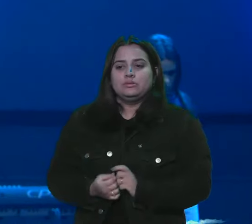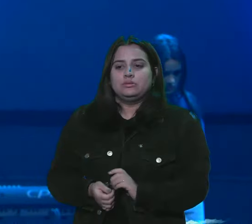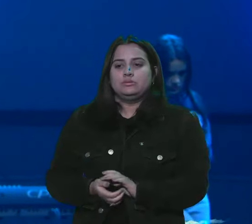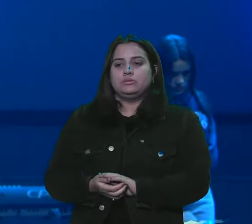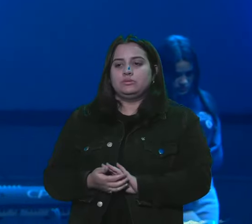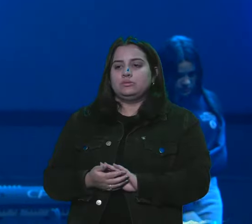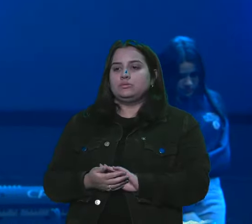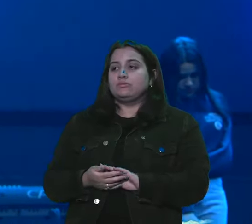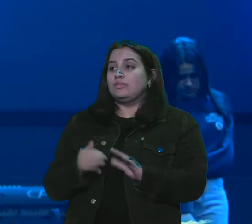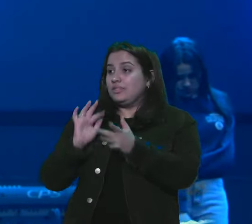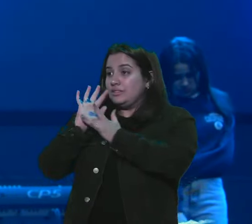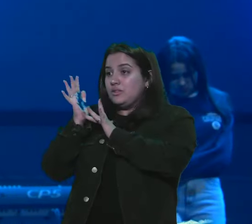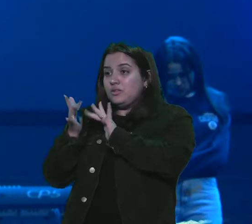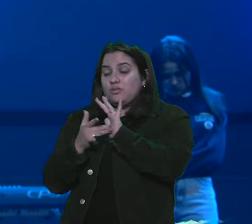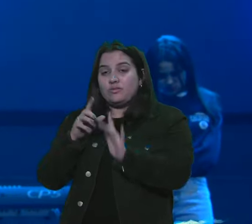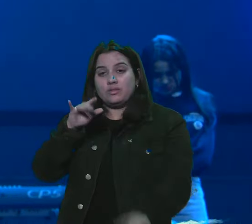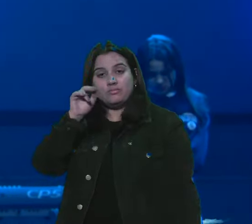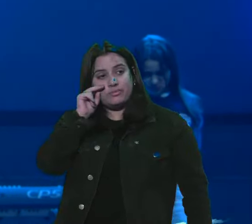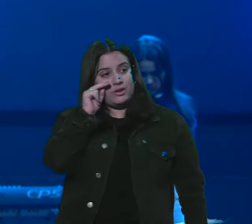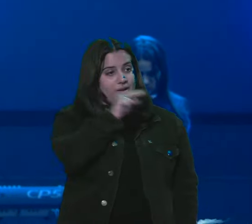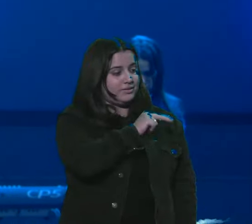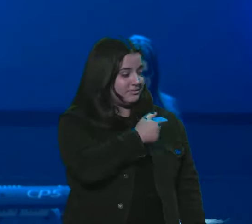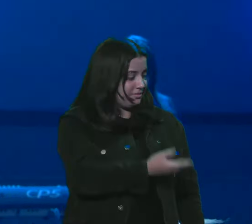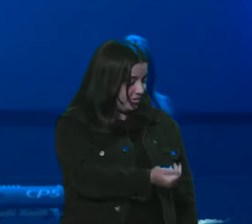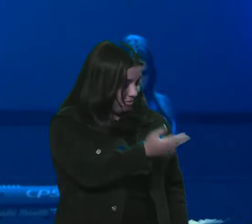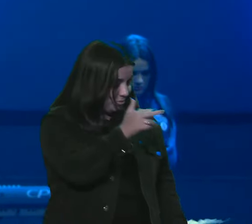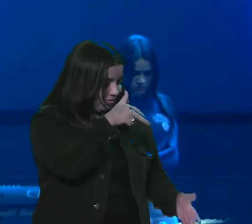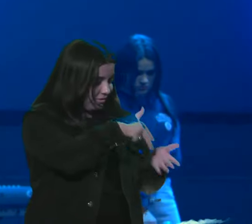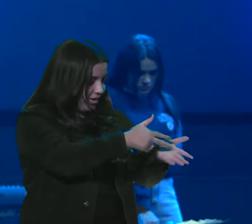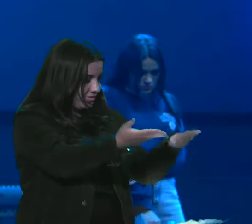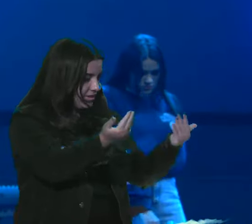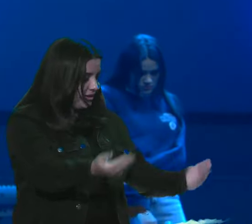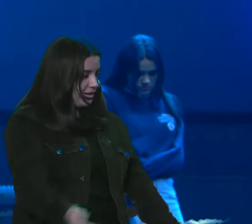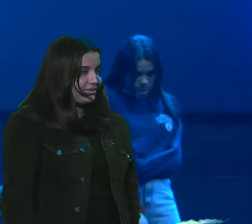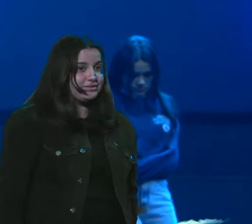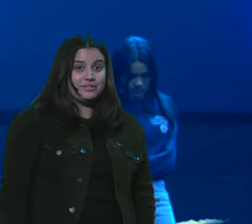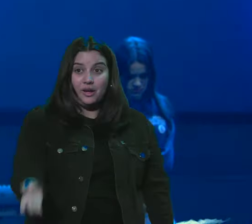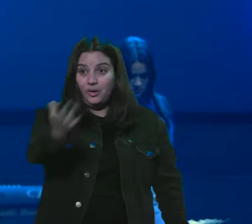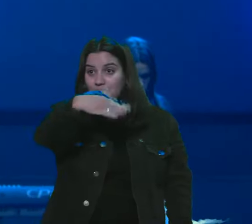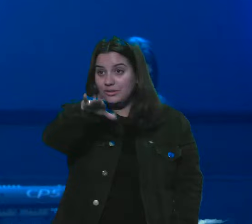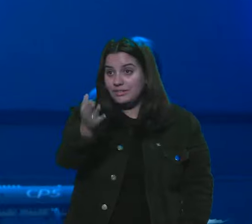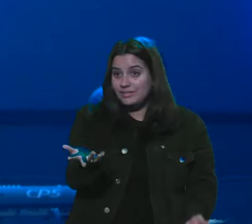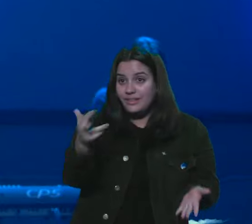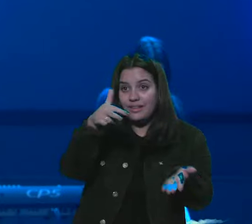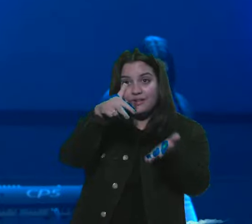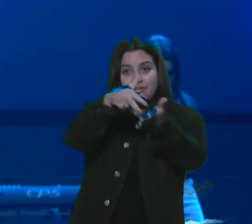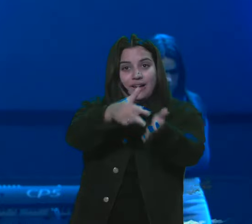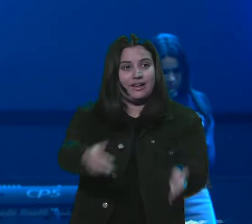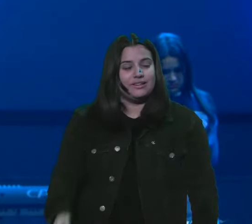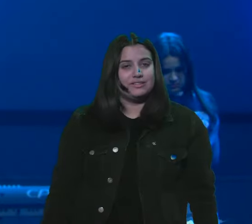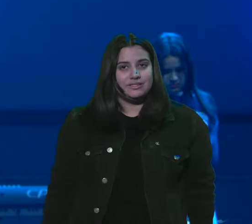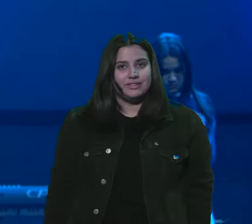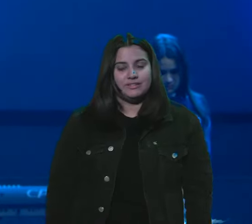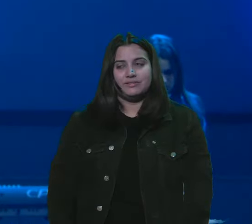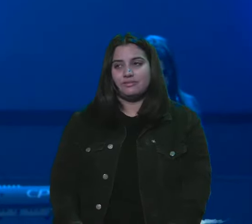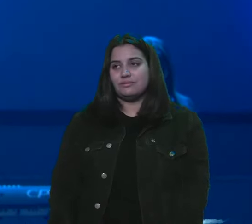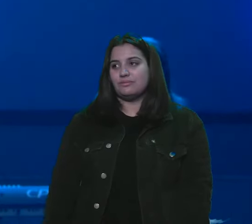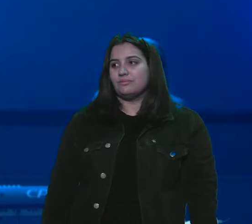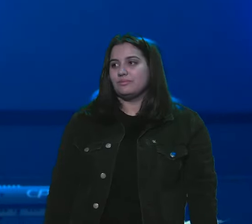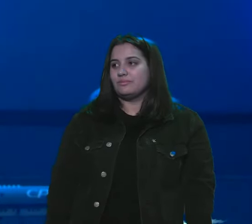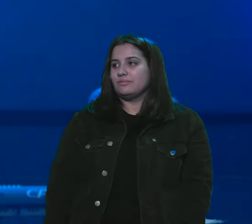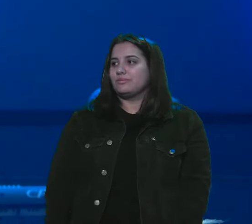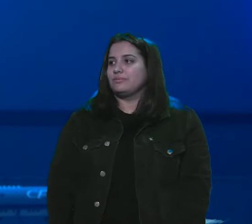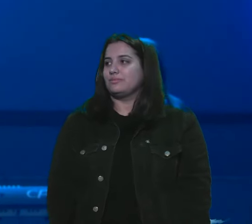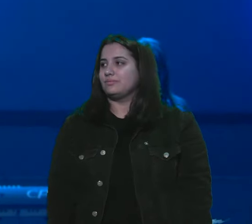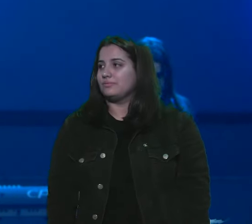E Ele vai olhar nos seus olhos e falar: menina, levanta. Menino, levanta. Pai, levanta.